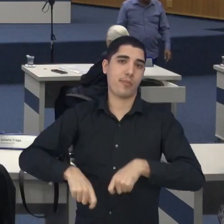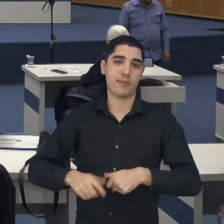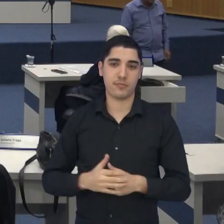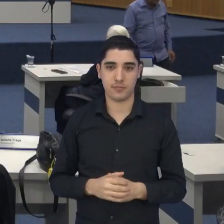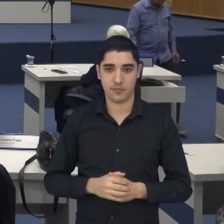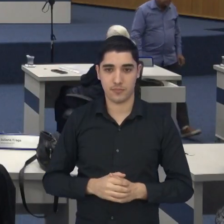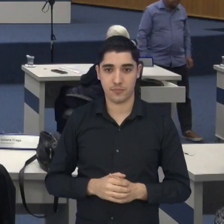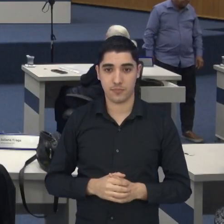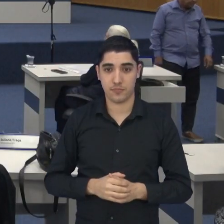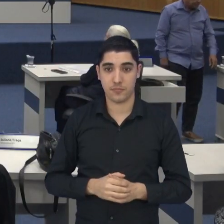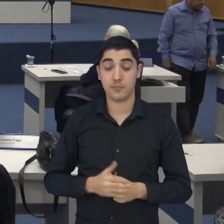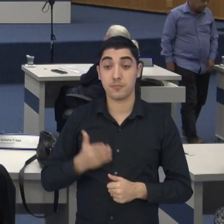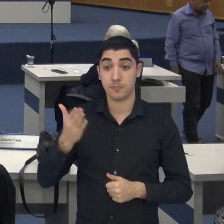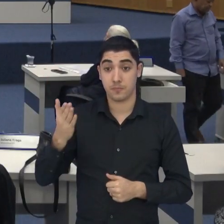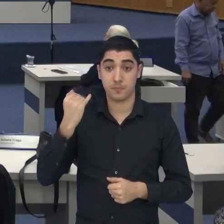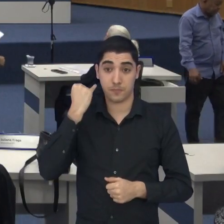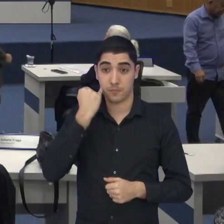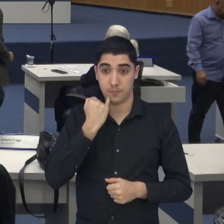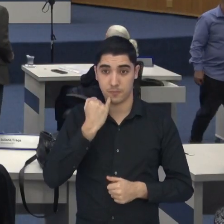Zé, você.